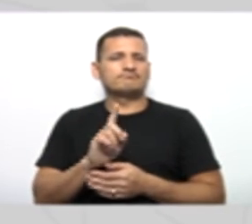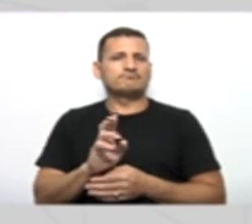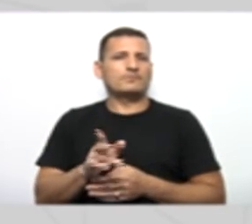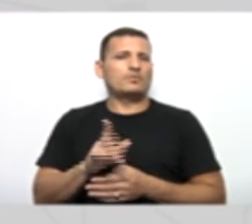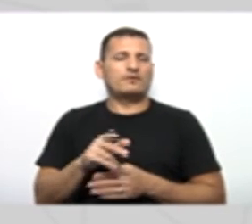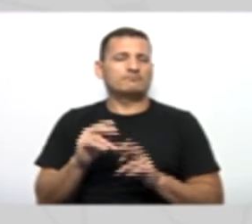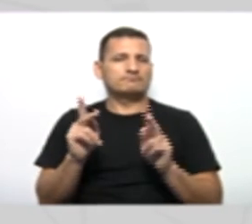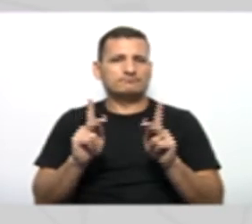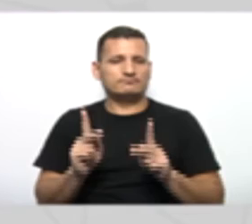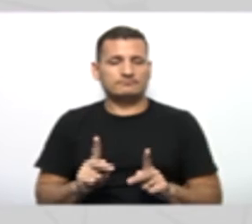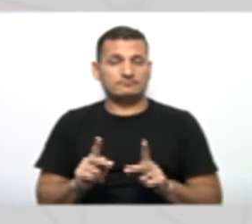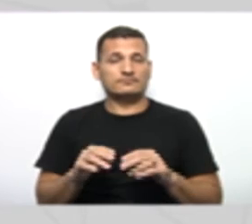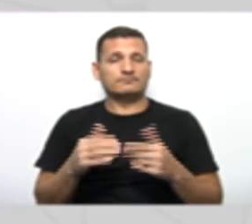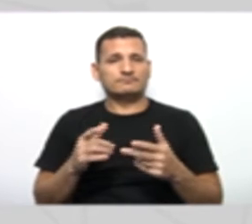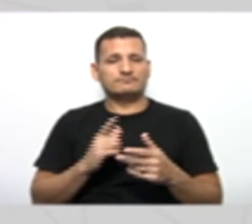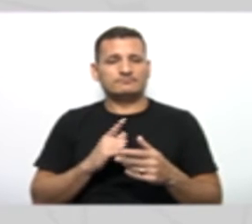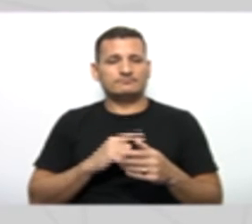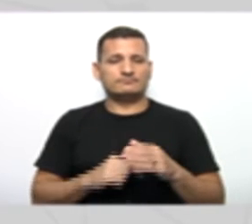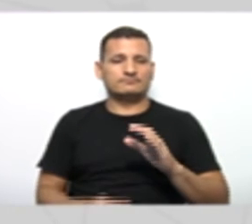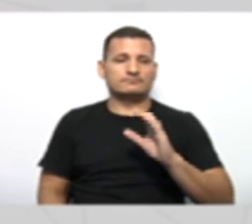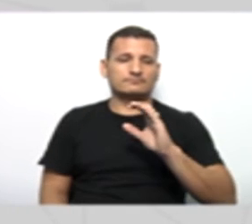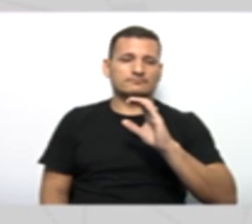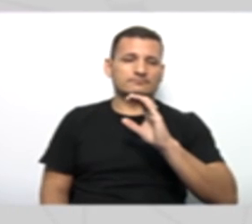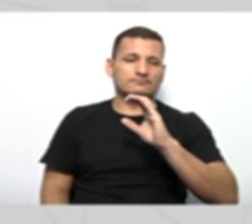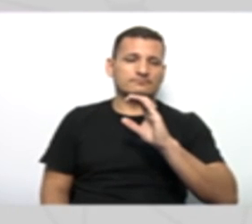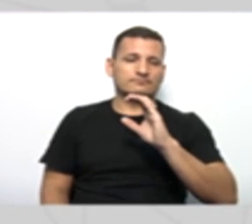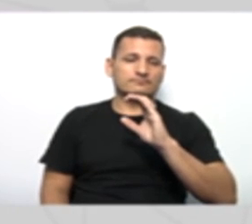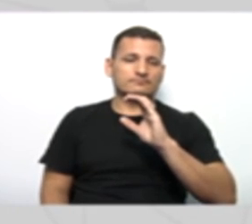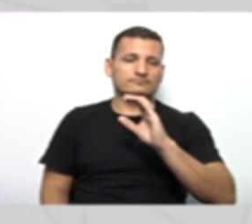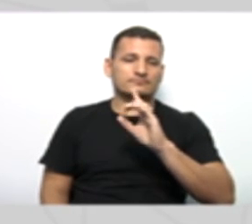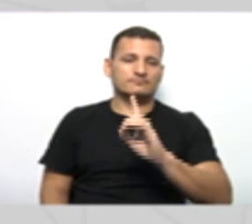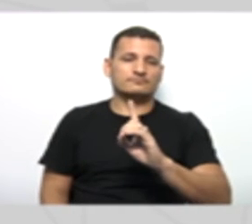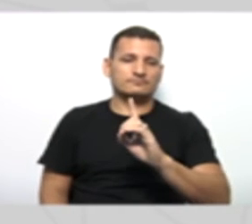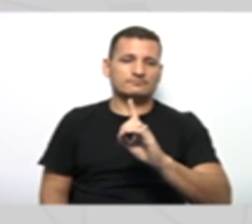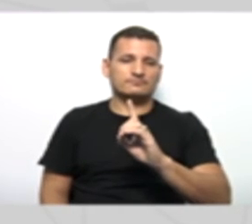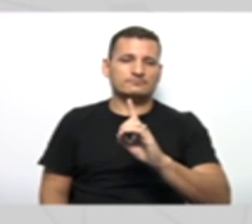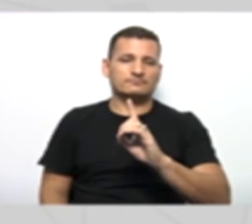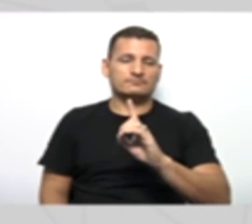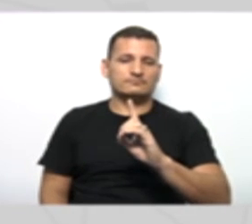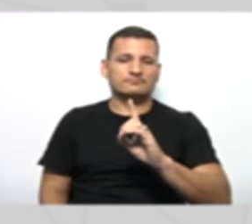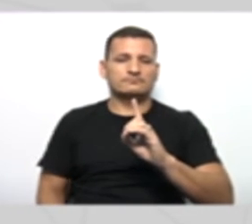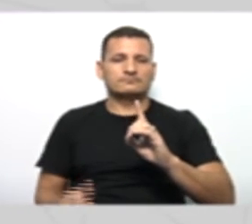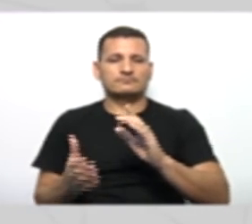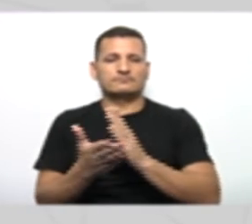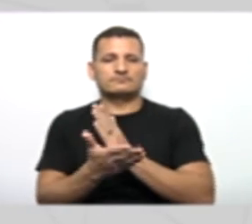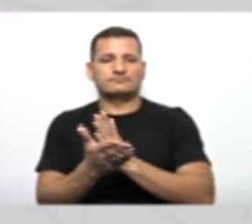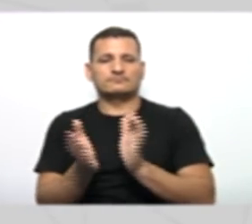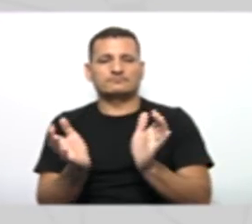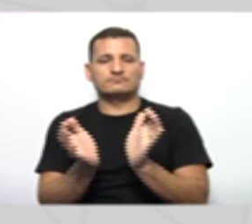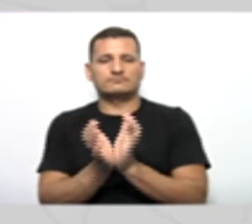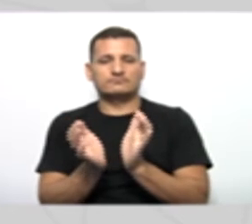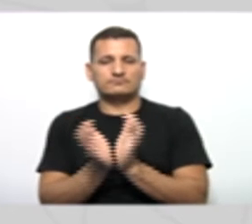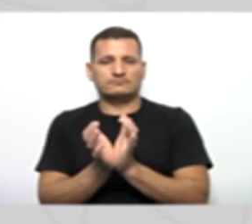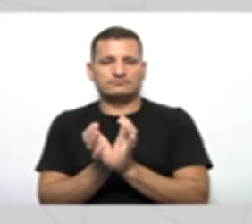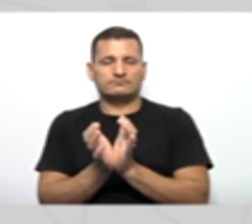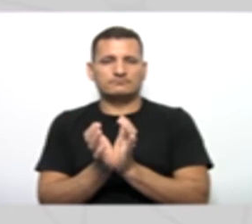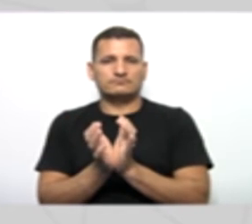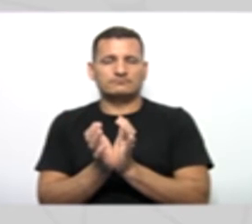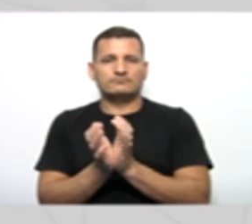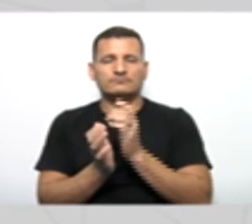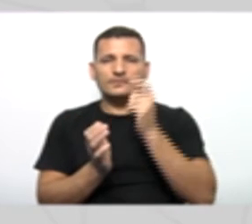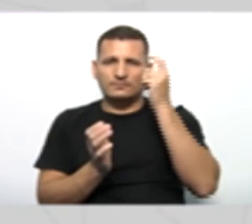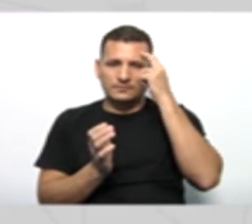está justamente lá na letra C e na letra D. Alguns grupos conceituam o desenvolvimento sustentável apenas como